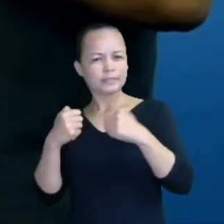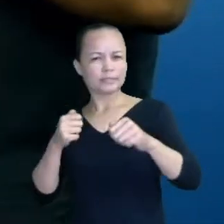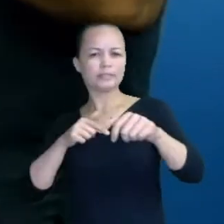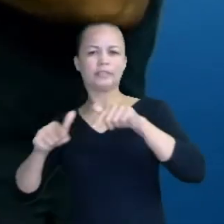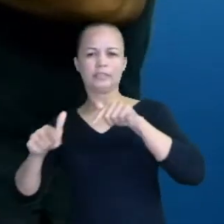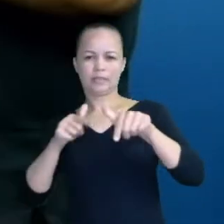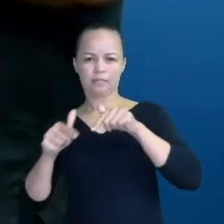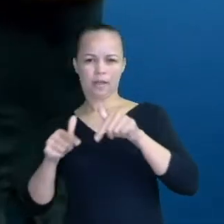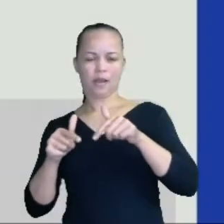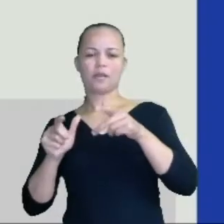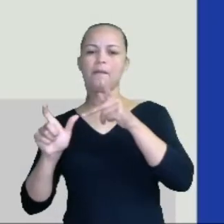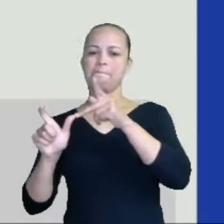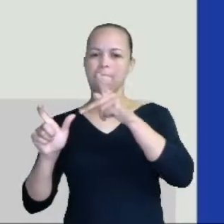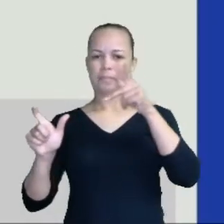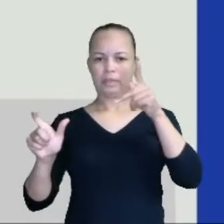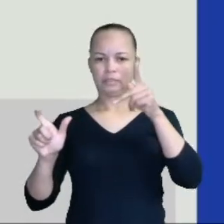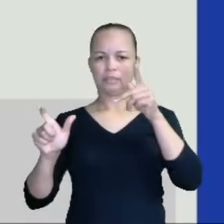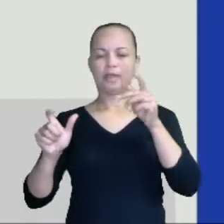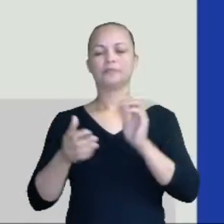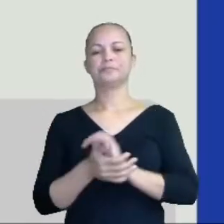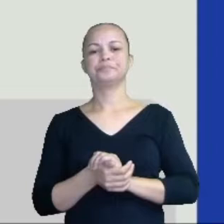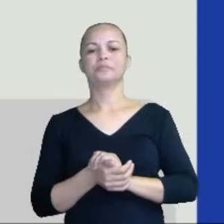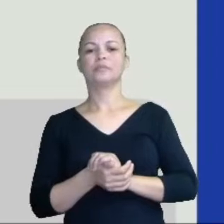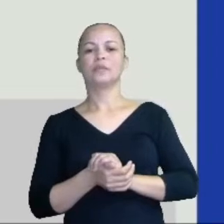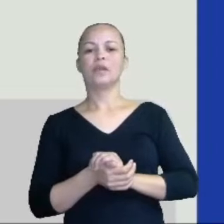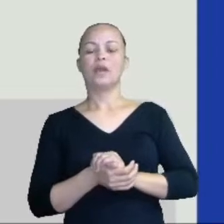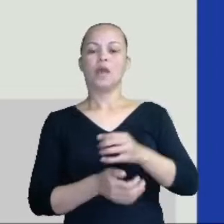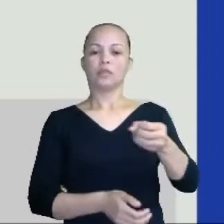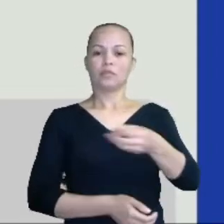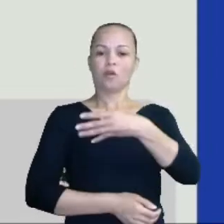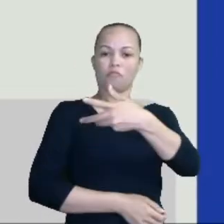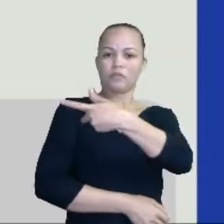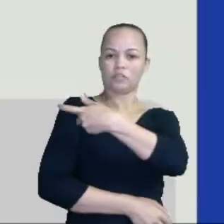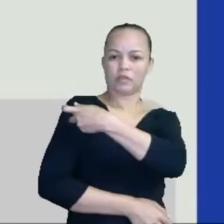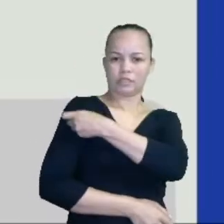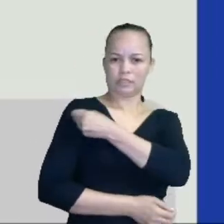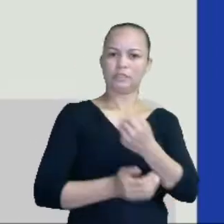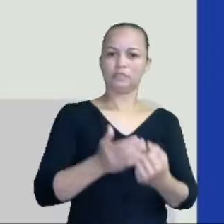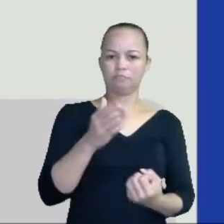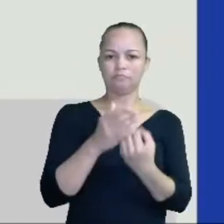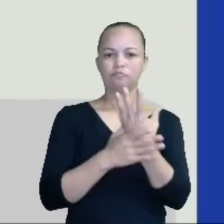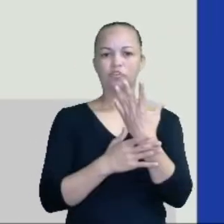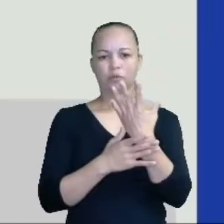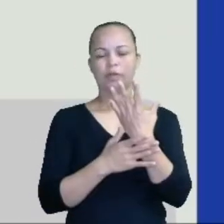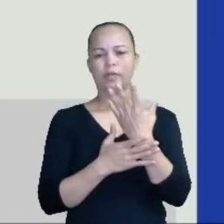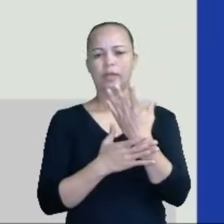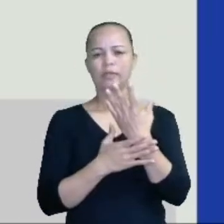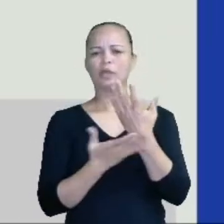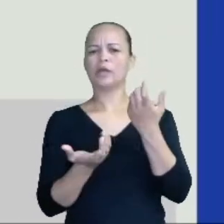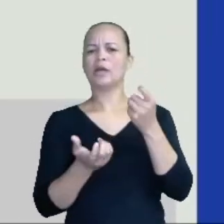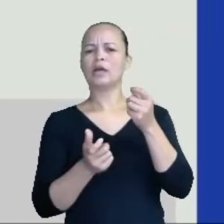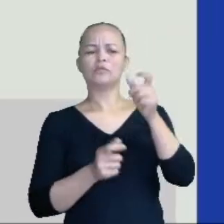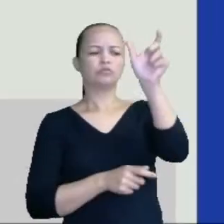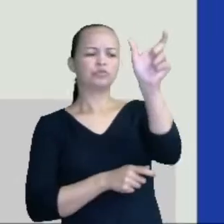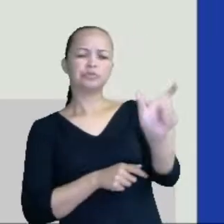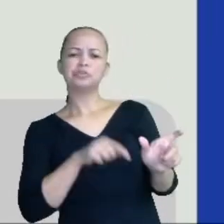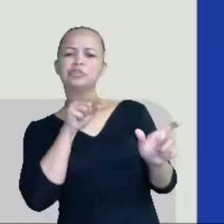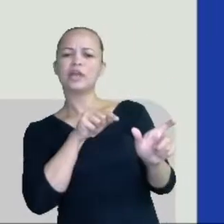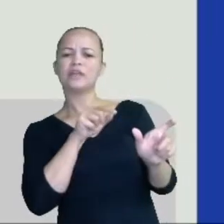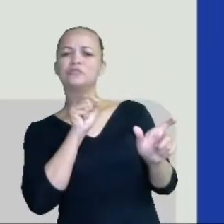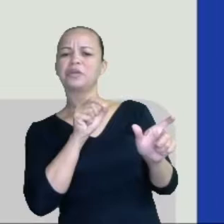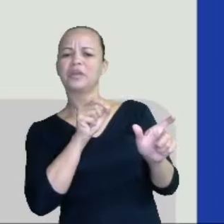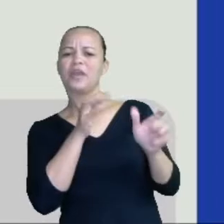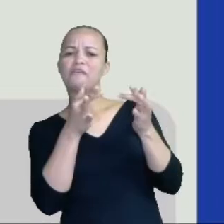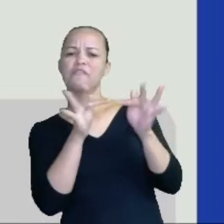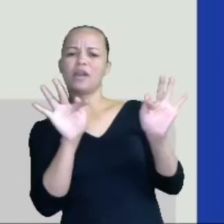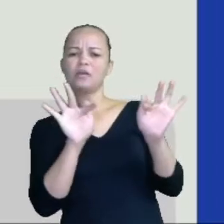predicado. A segunda frase, novas vacinas foram criadas. Quem é o sujeito dessa frase? O sujeito